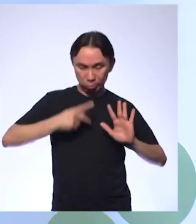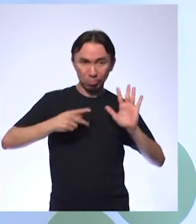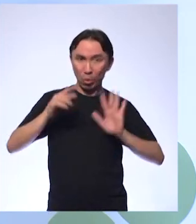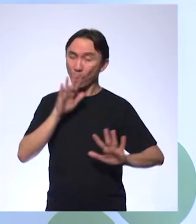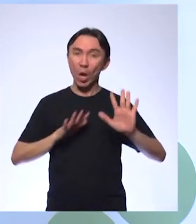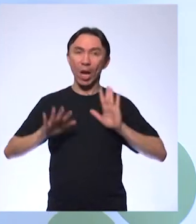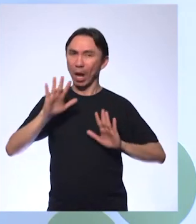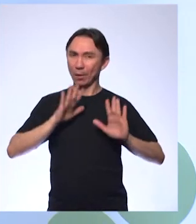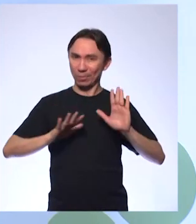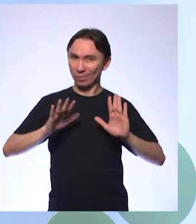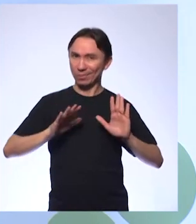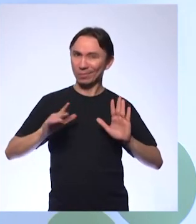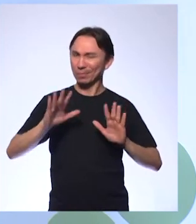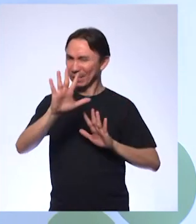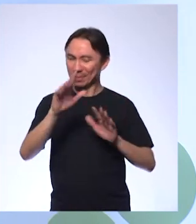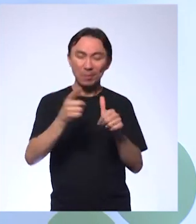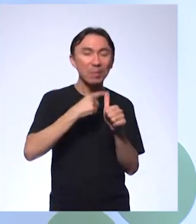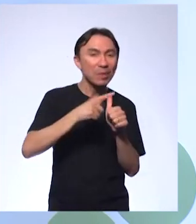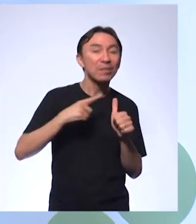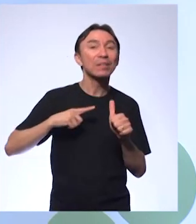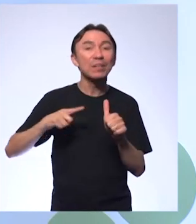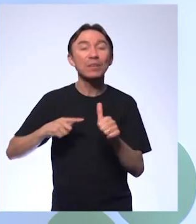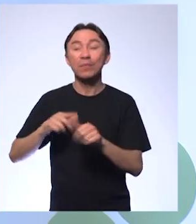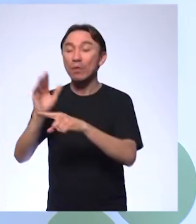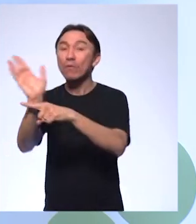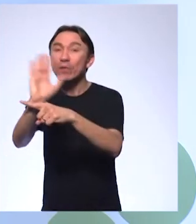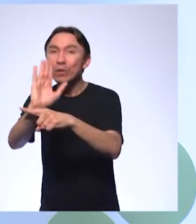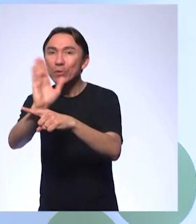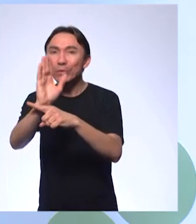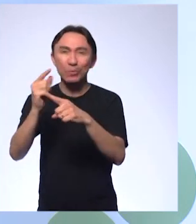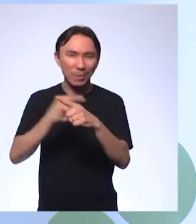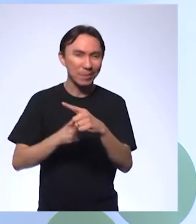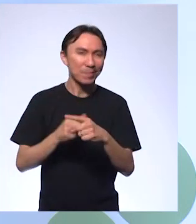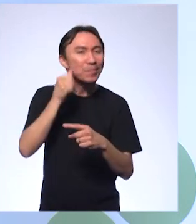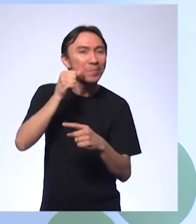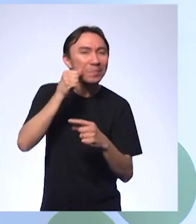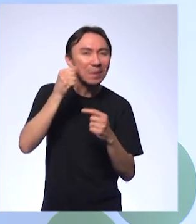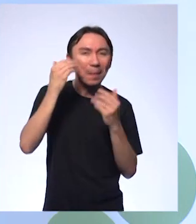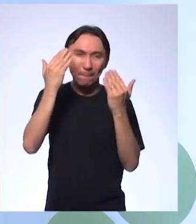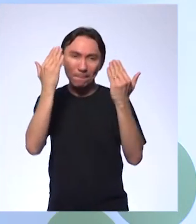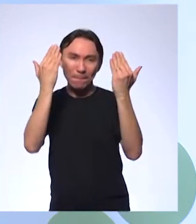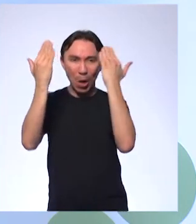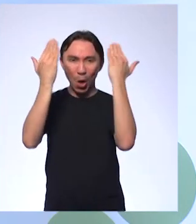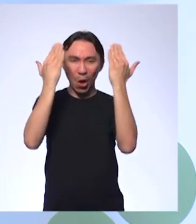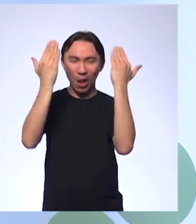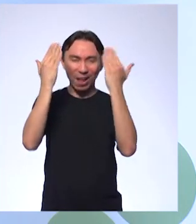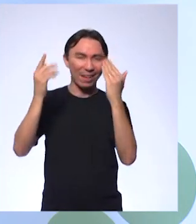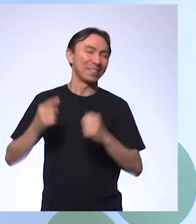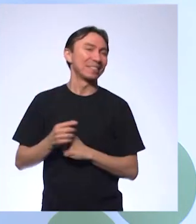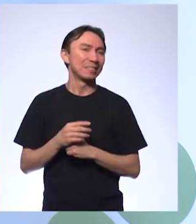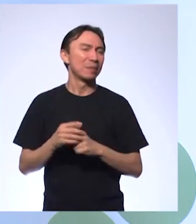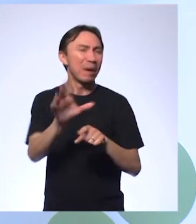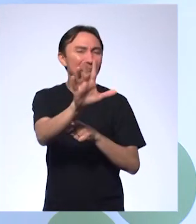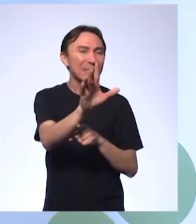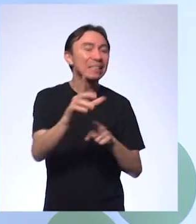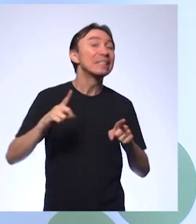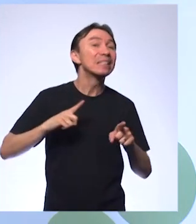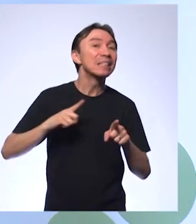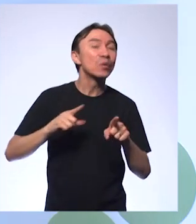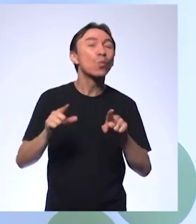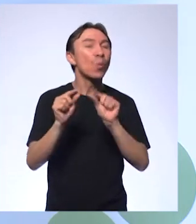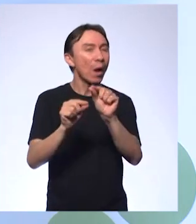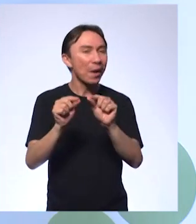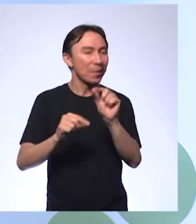psicóloga, eu só queria fechar o tema da escutativa com um texto do Rubem Alves, tá? Que ele diz o